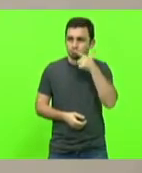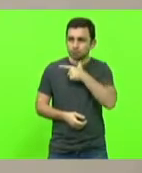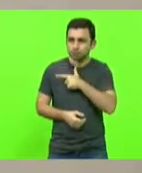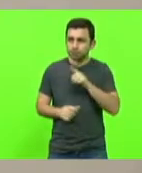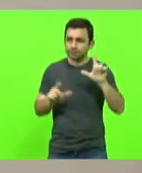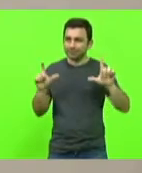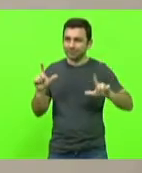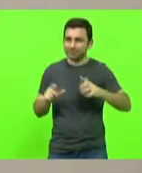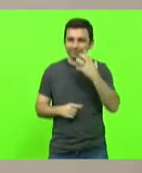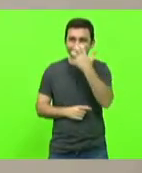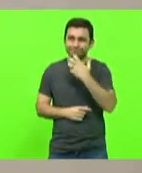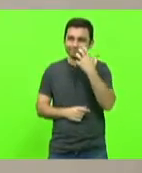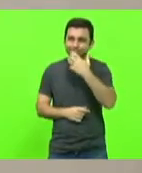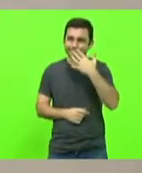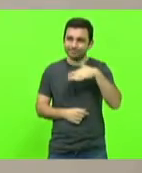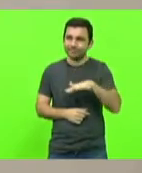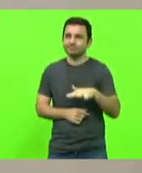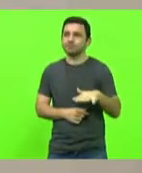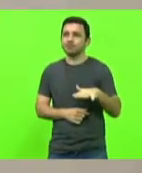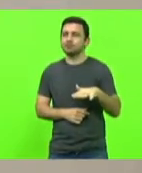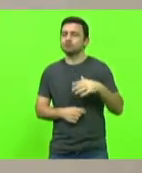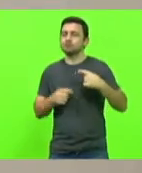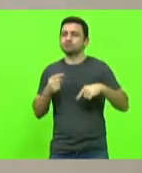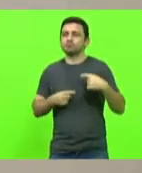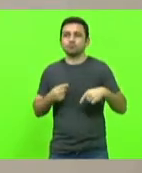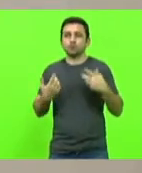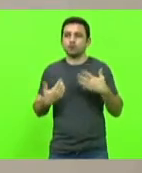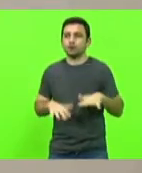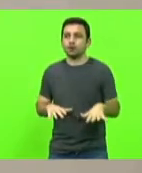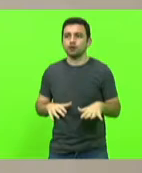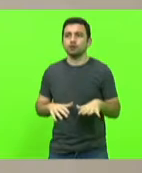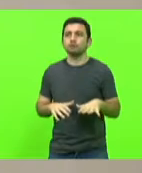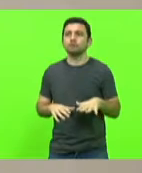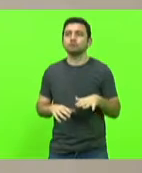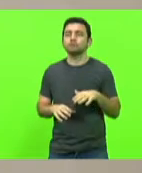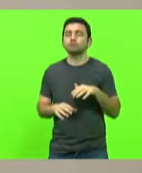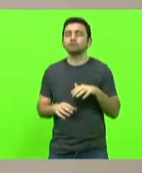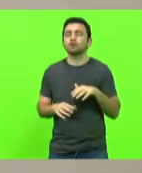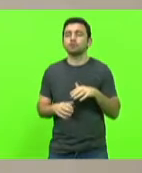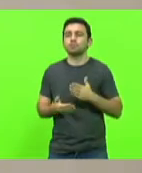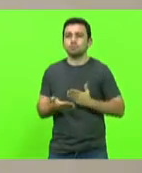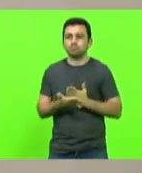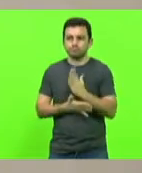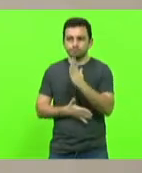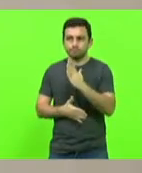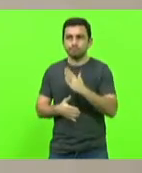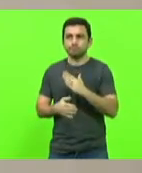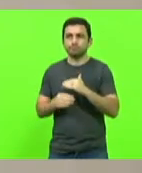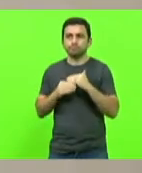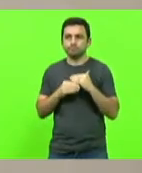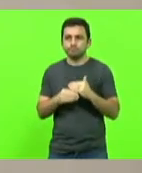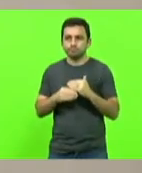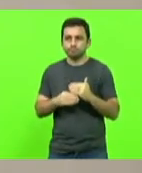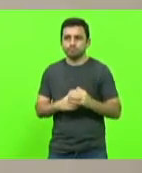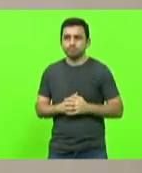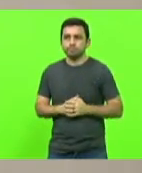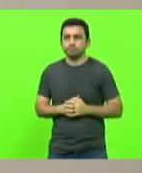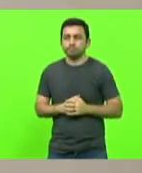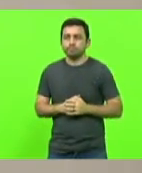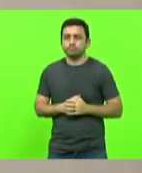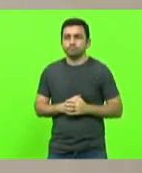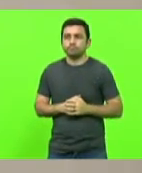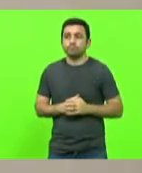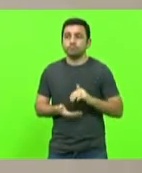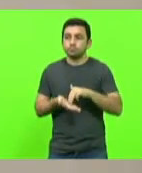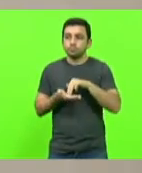discussão. Não havendo quem queira discutir, em votação. Deputados que aprovam, permaneçam como se encontram. Aprovado por unanimidade.